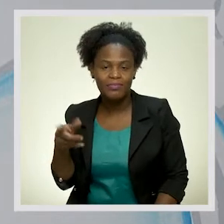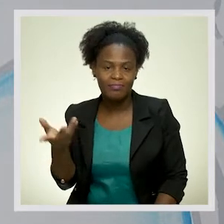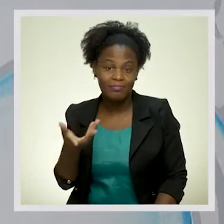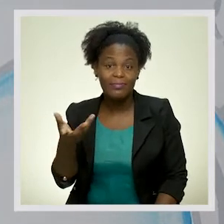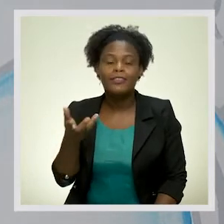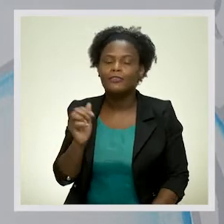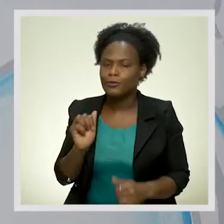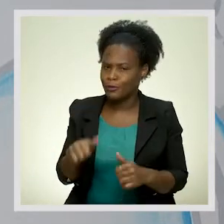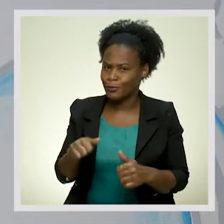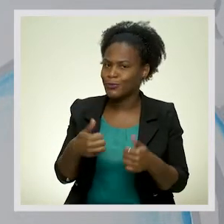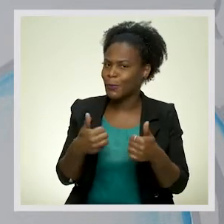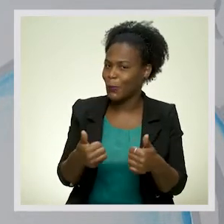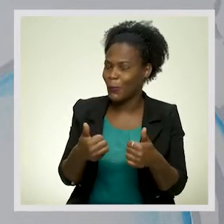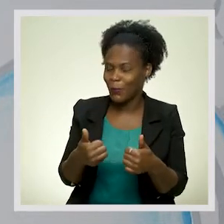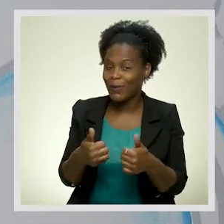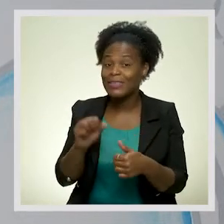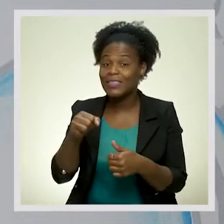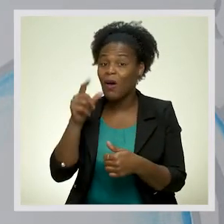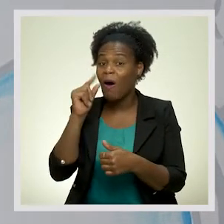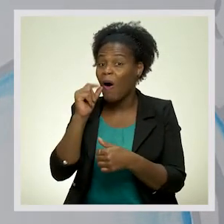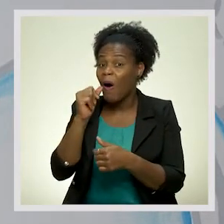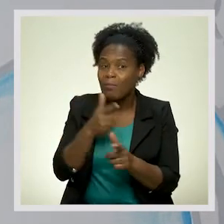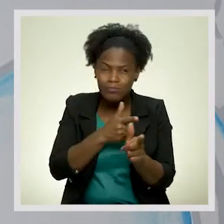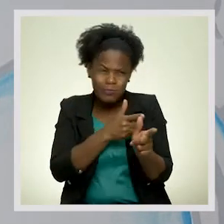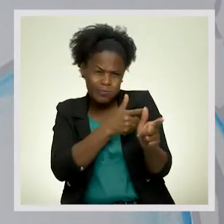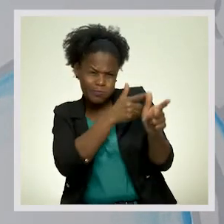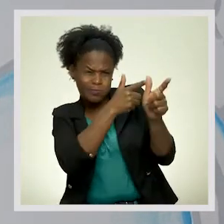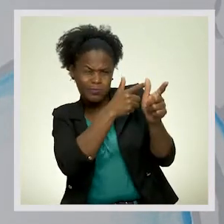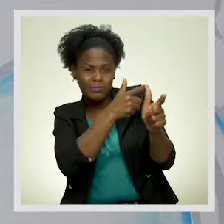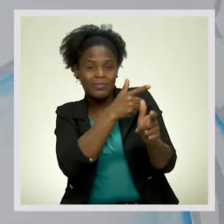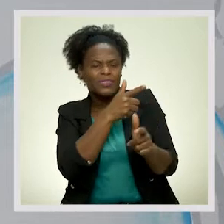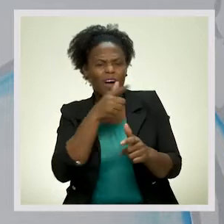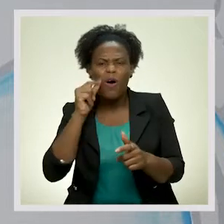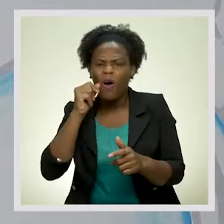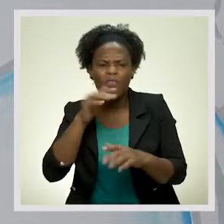Muito bem, do caçador. O que é que o caçador foi lá fazer?